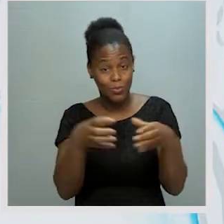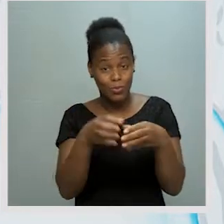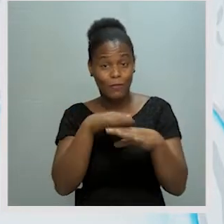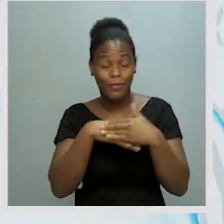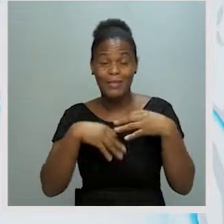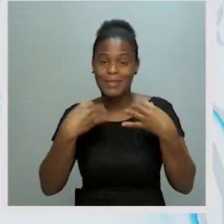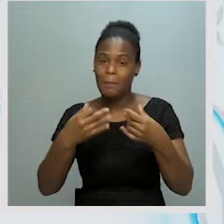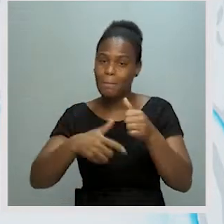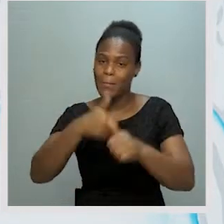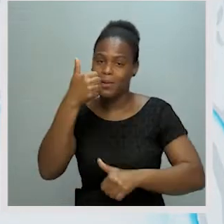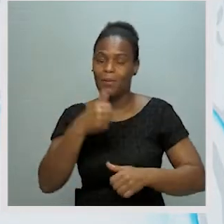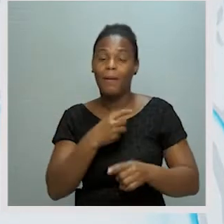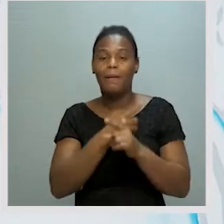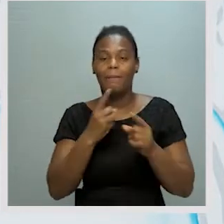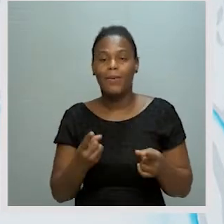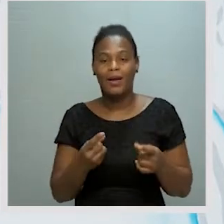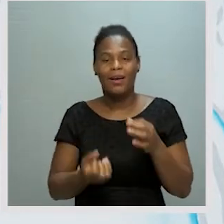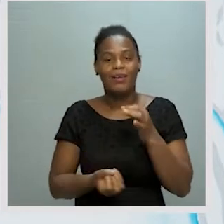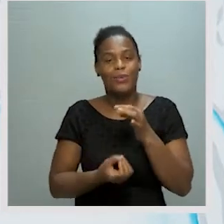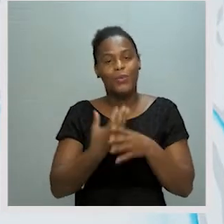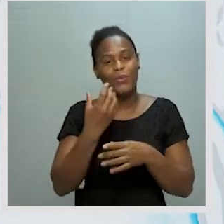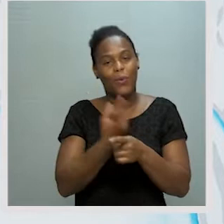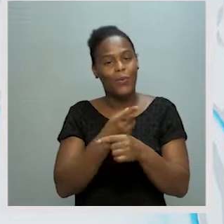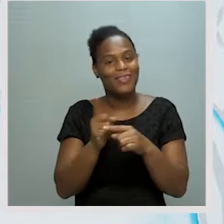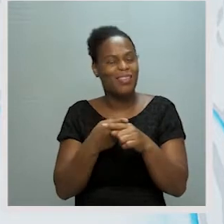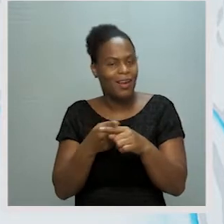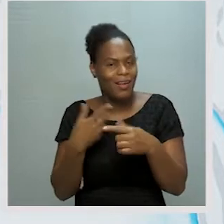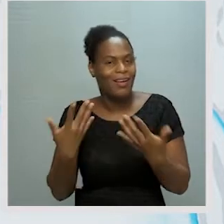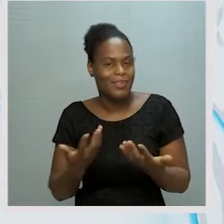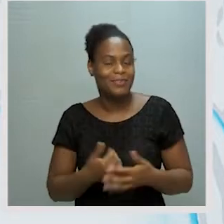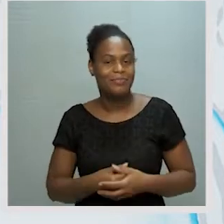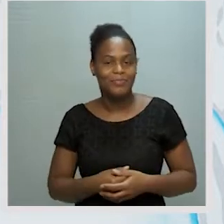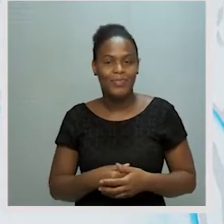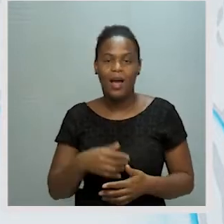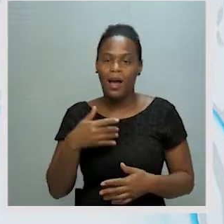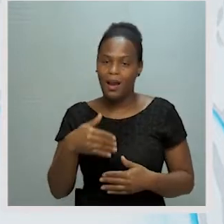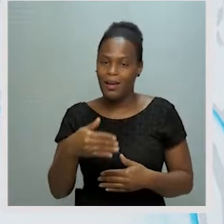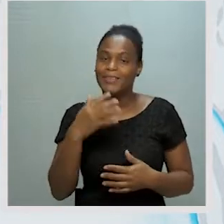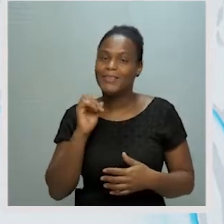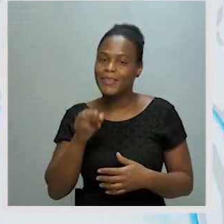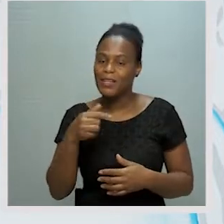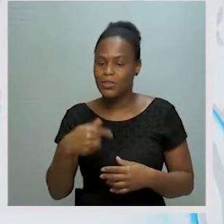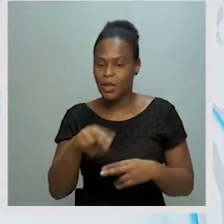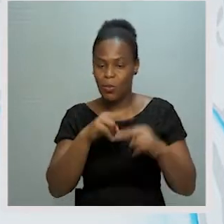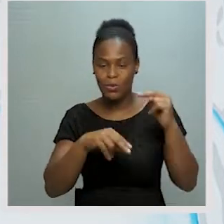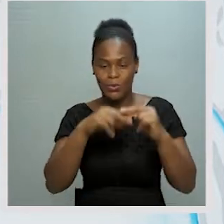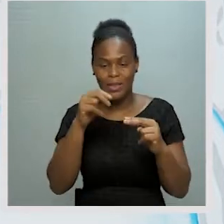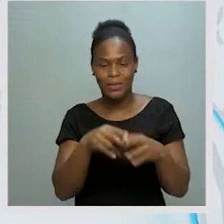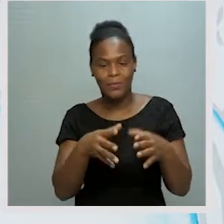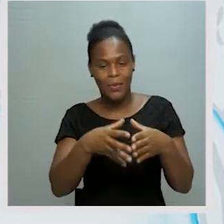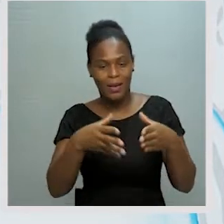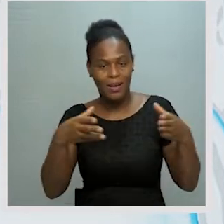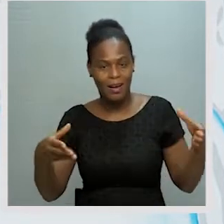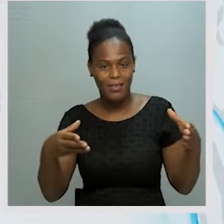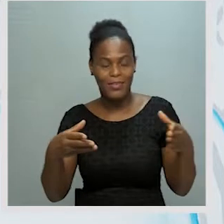conjunto é sempre melhor, porque nasce coisas interessantes. E aí, sim, estamos a construir